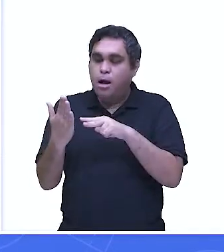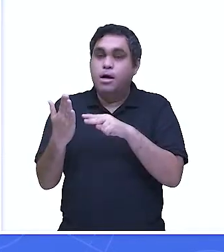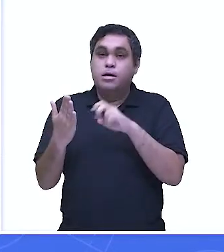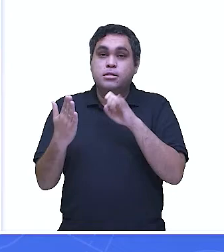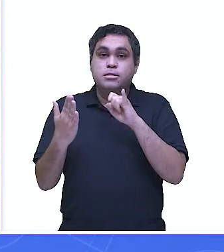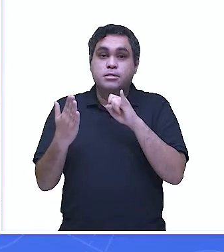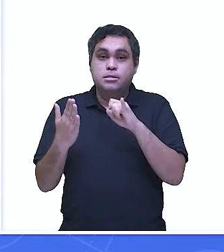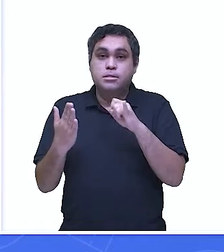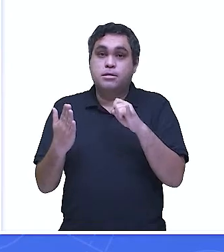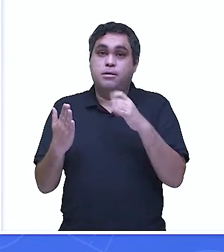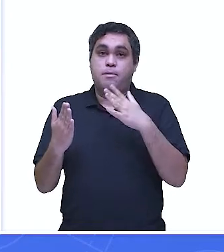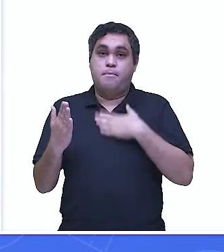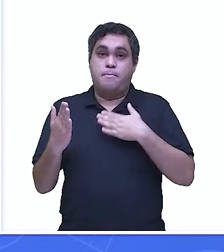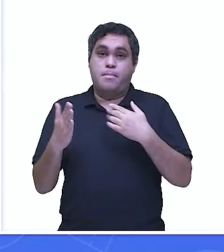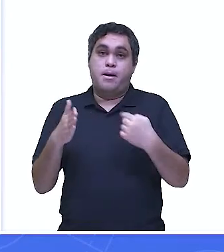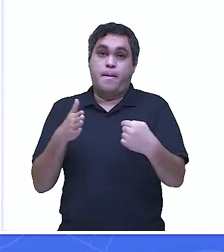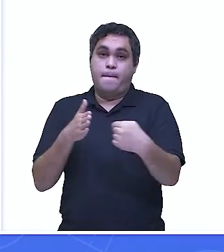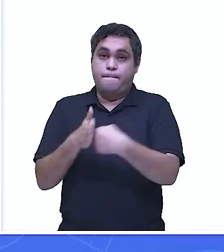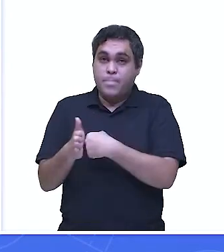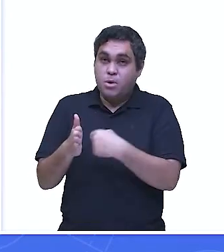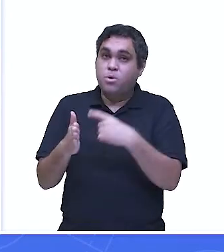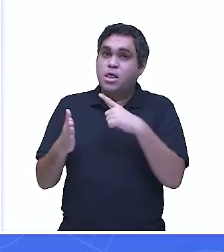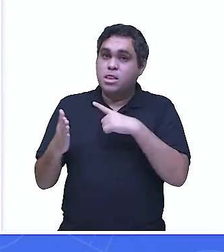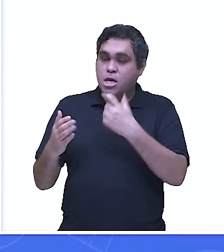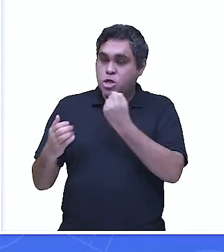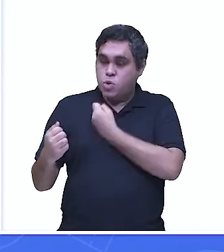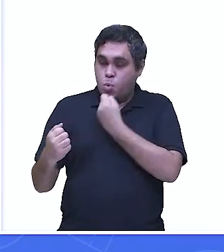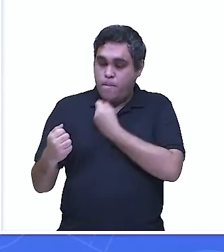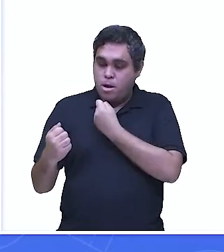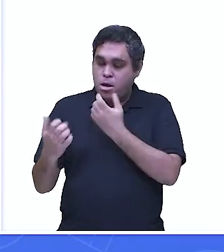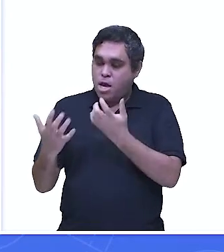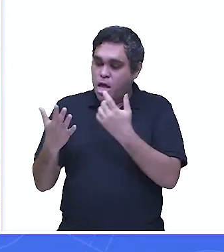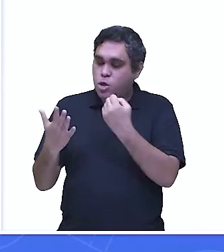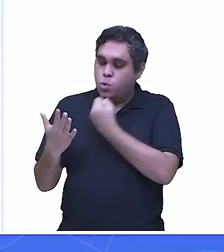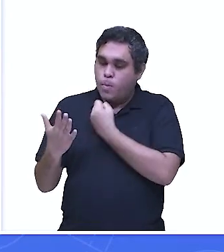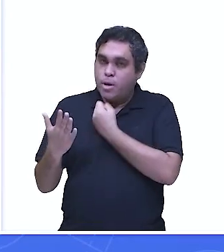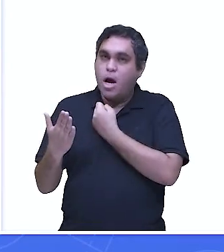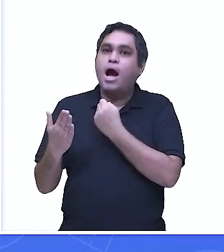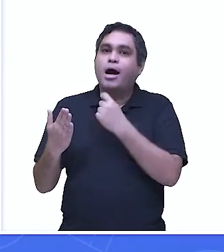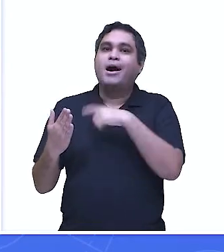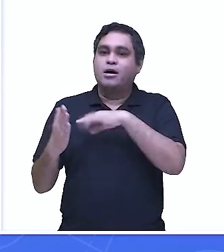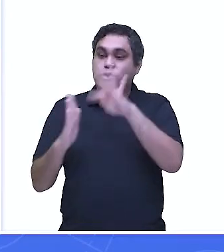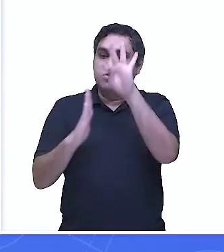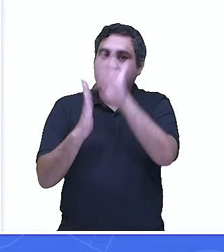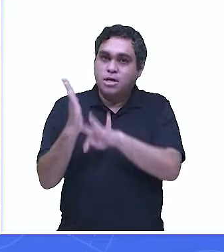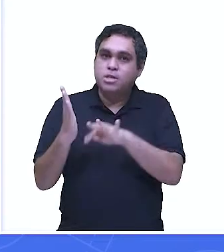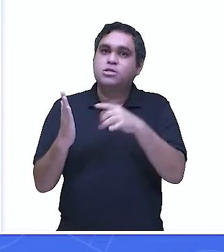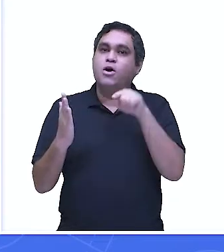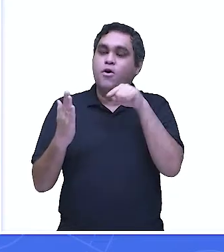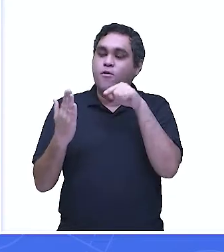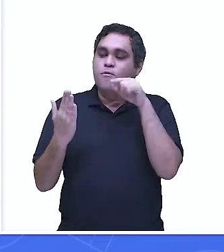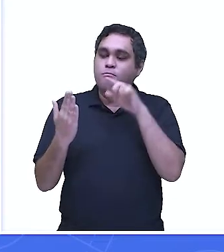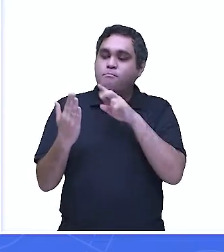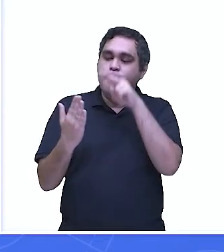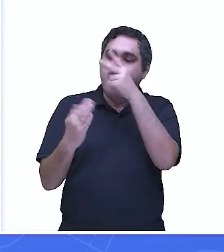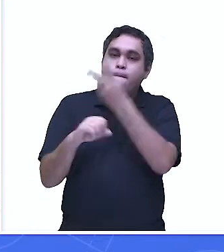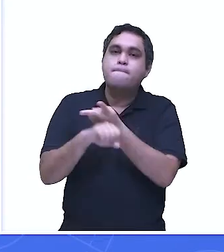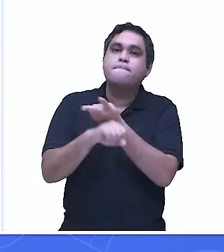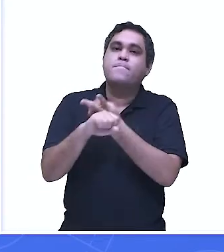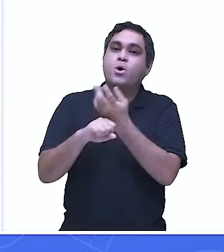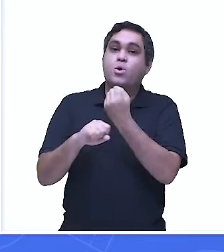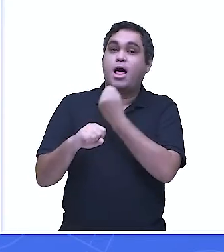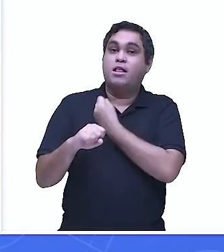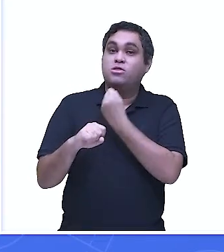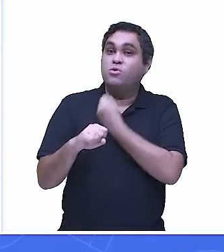para o texto em busca daquele numeral, porque ele vai me ajudar, certo? Então, as marcas tipográficas podem